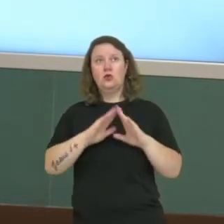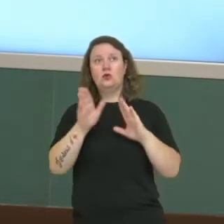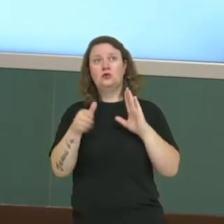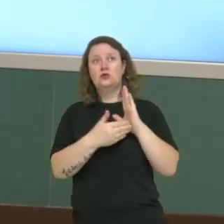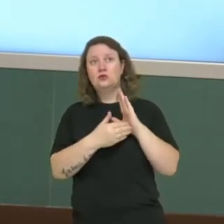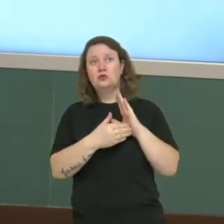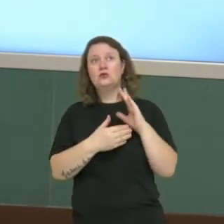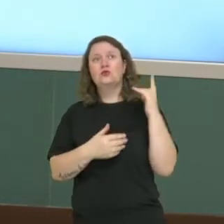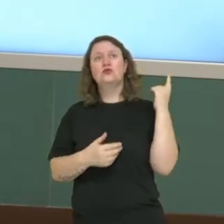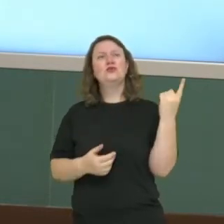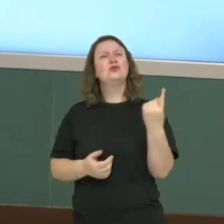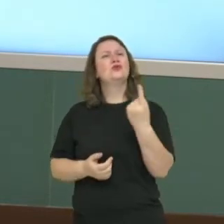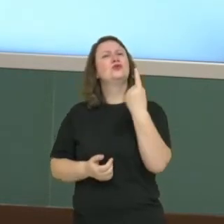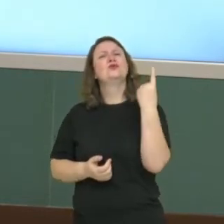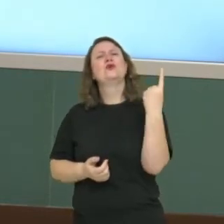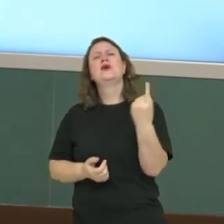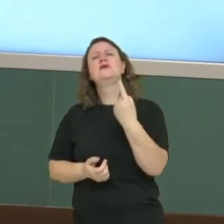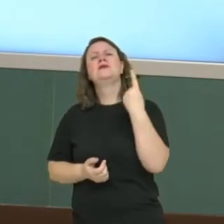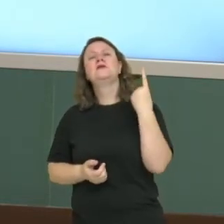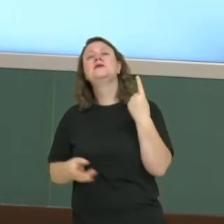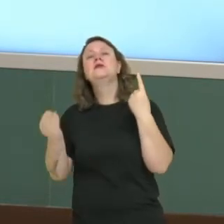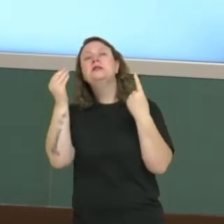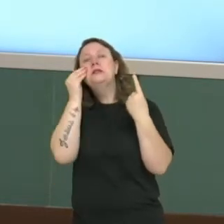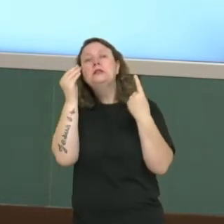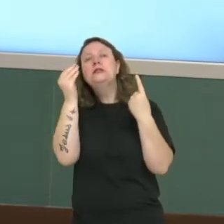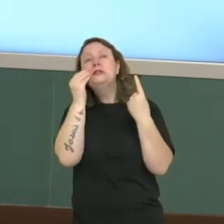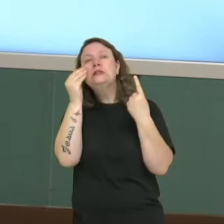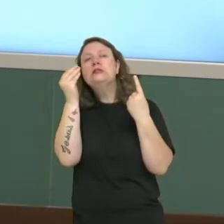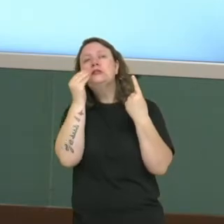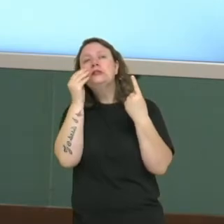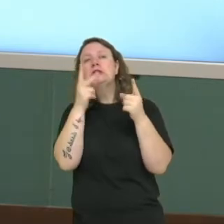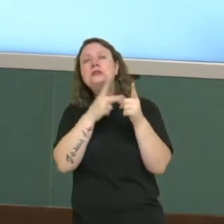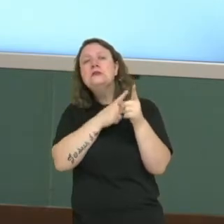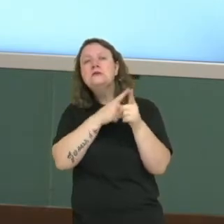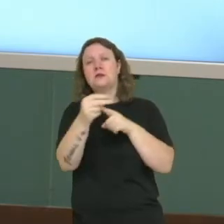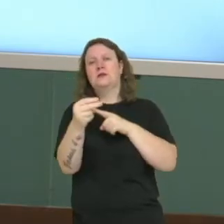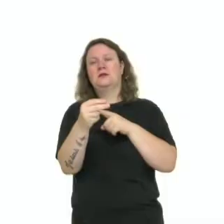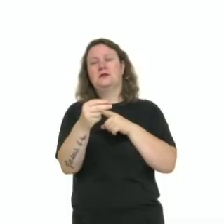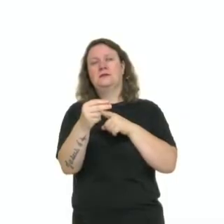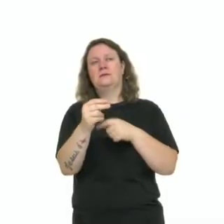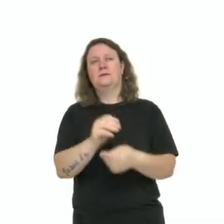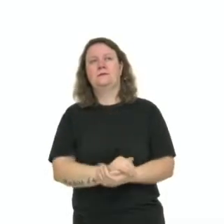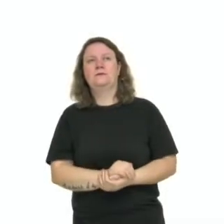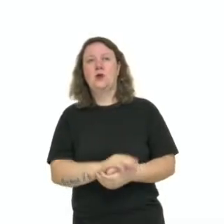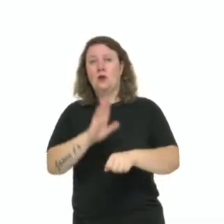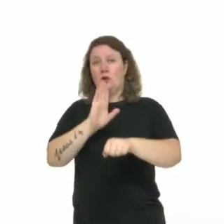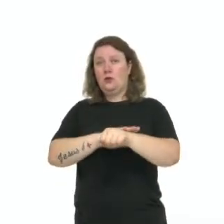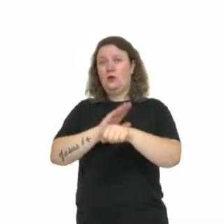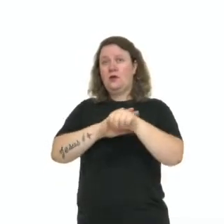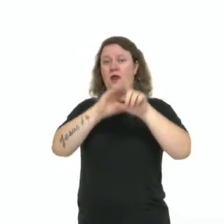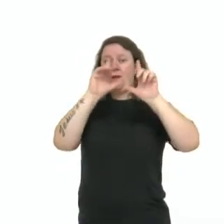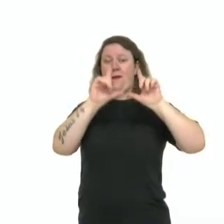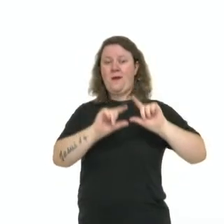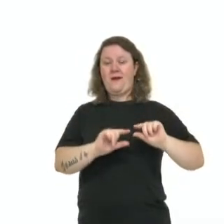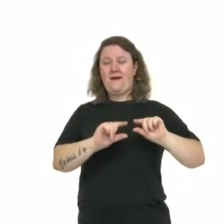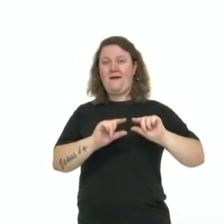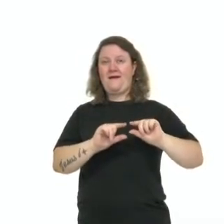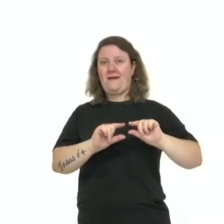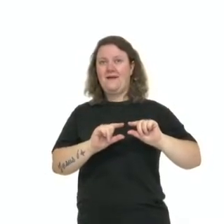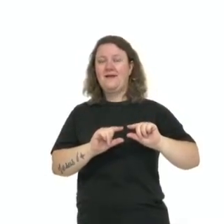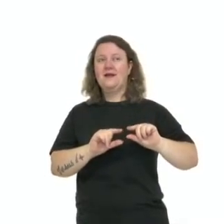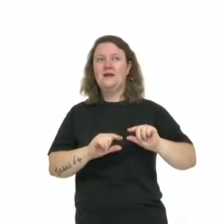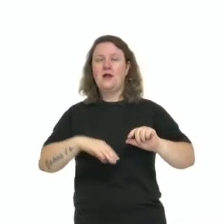percurso sozinho e ele vai vencer aquele que estabeleceu o menor tempo. Então a modalidade contra-relógio é uma corrida